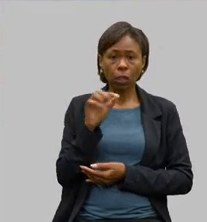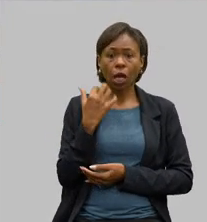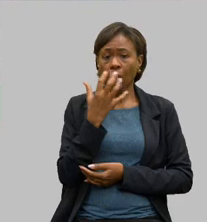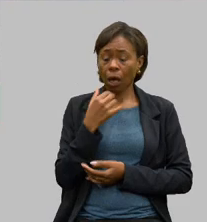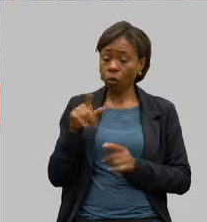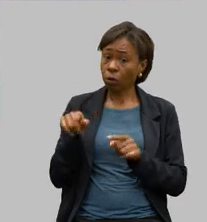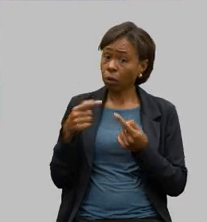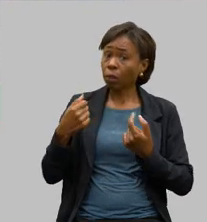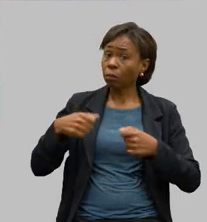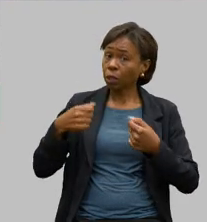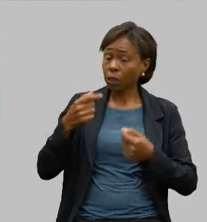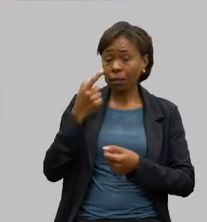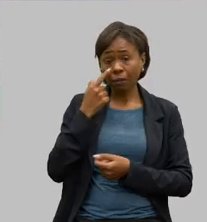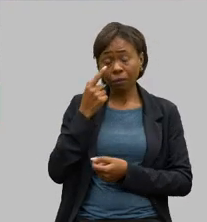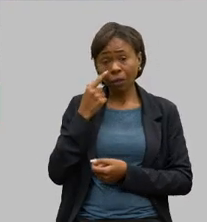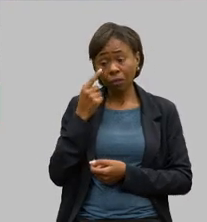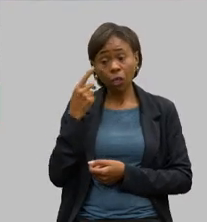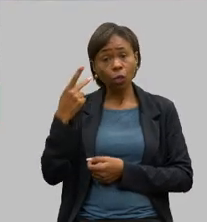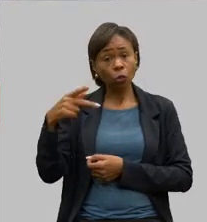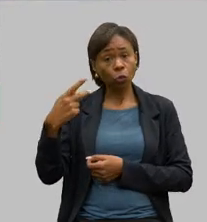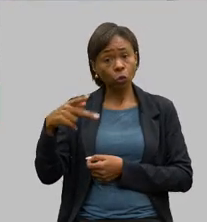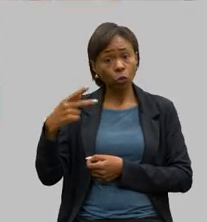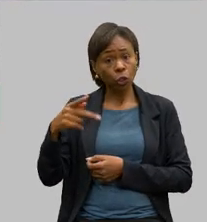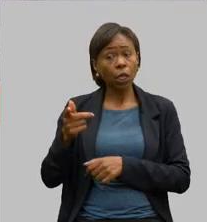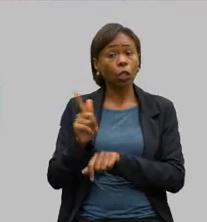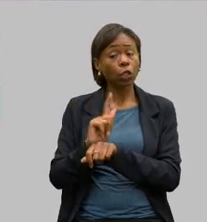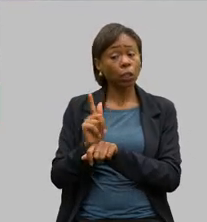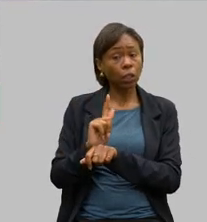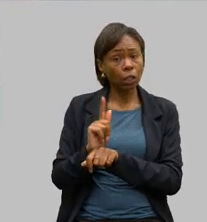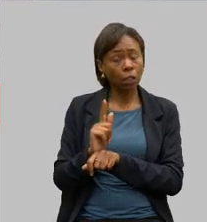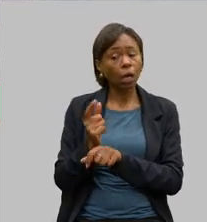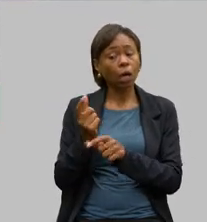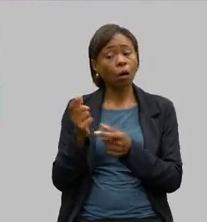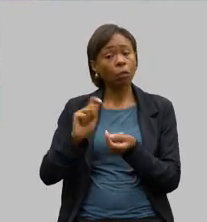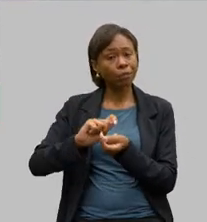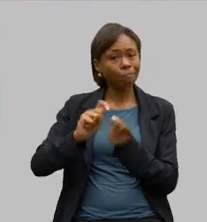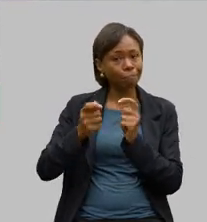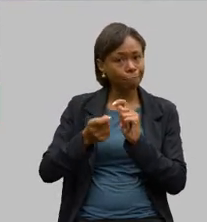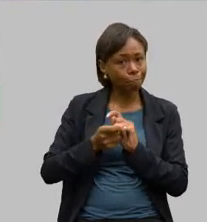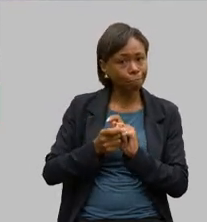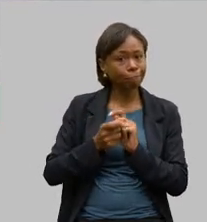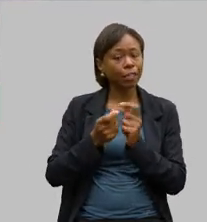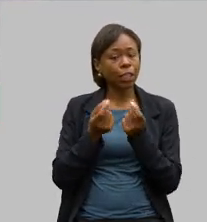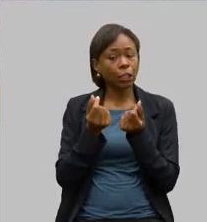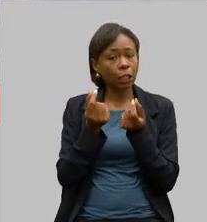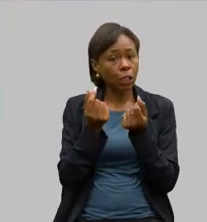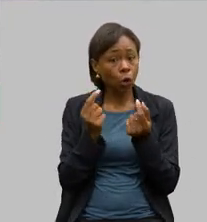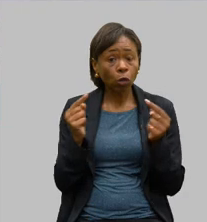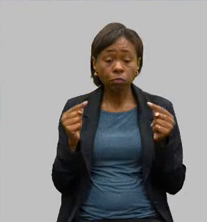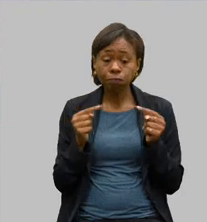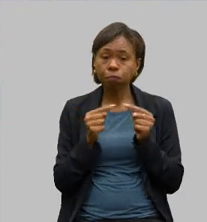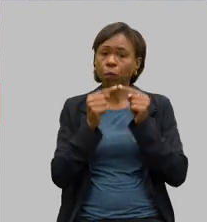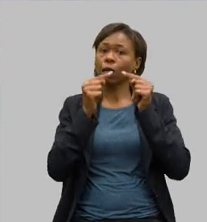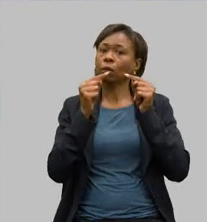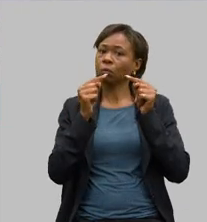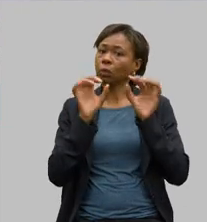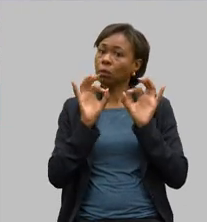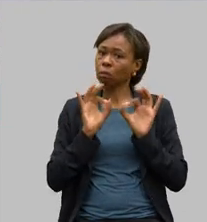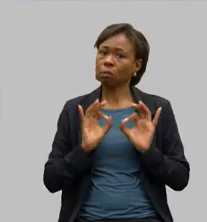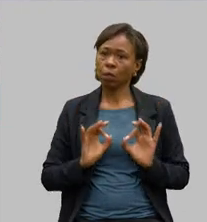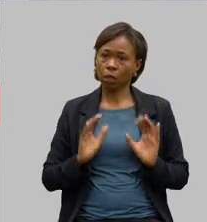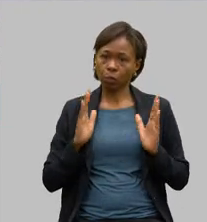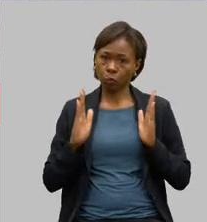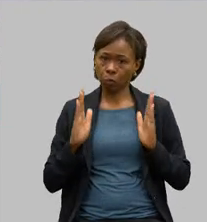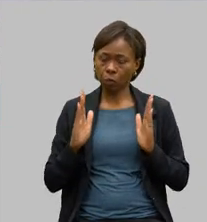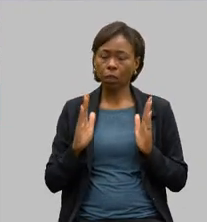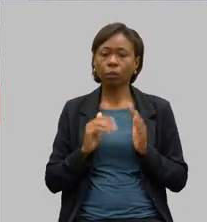rever os instrumentos de vocês de gestão e adequar uma realidade mais mais do momento né e